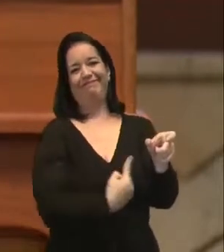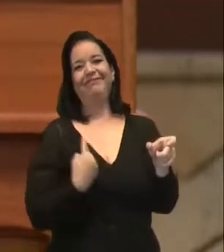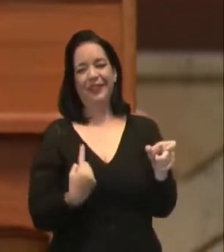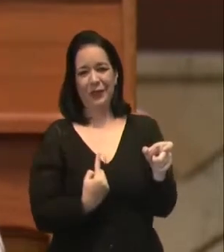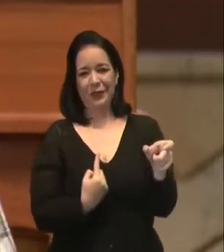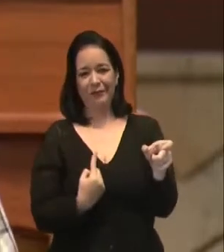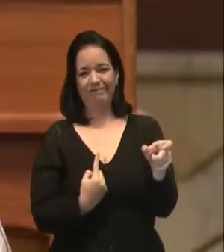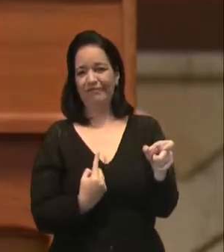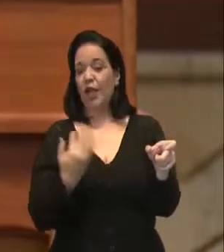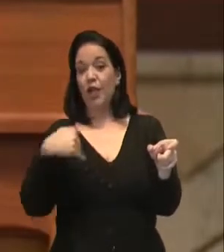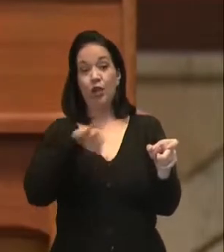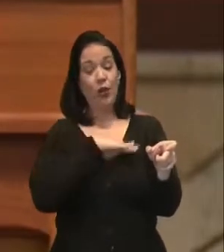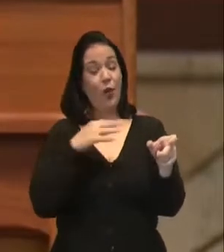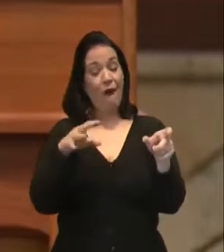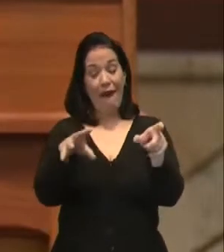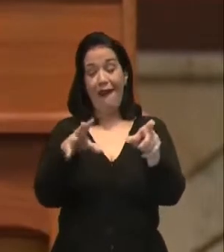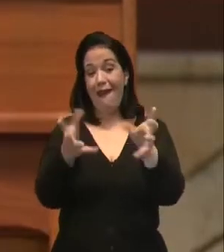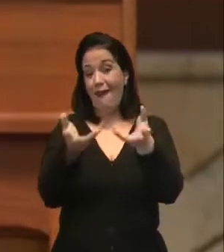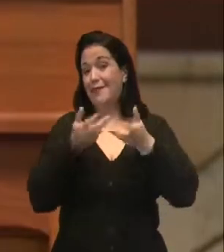Veja que o tempo